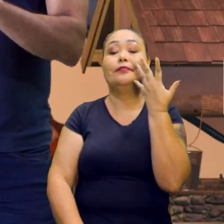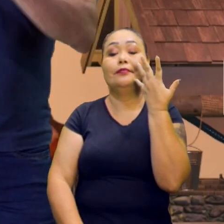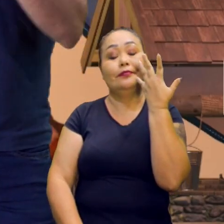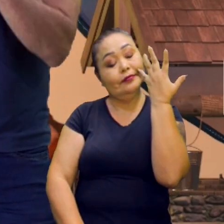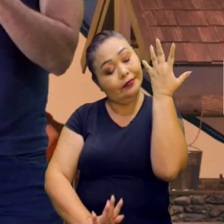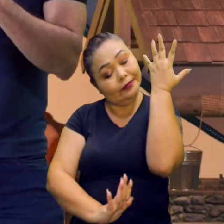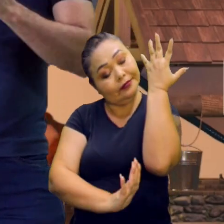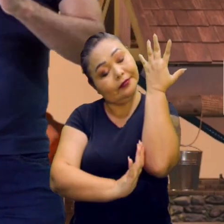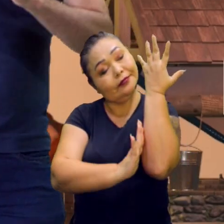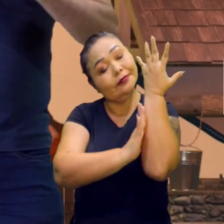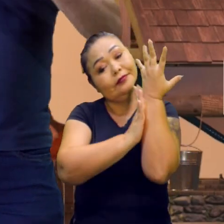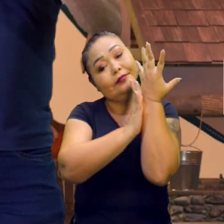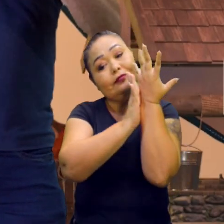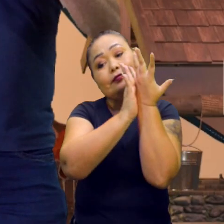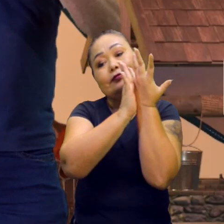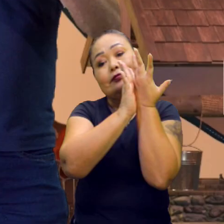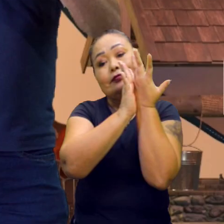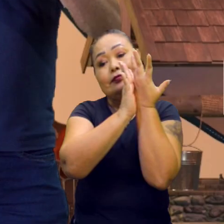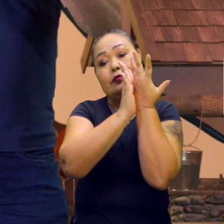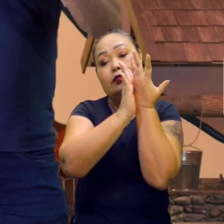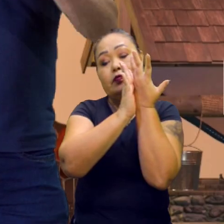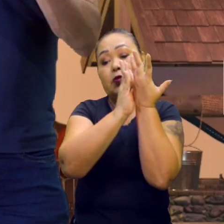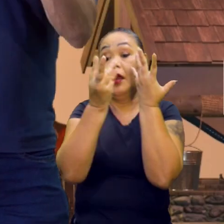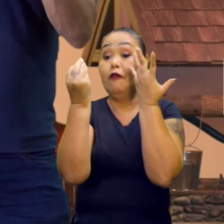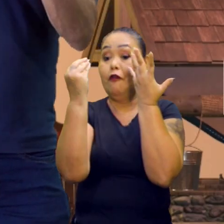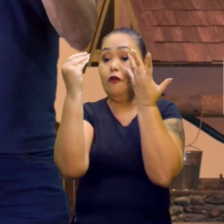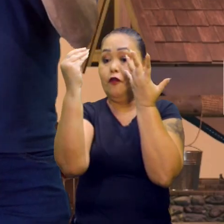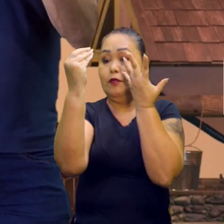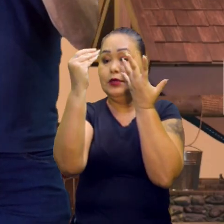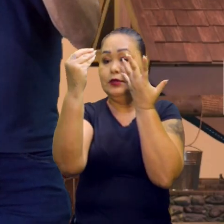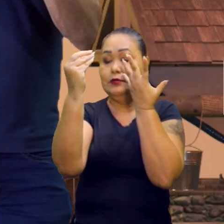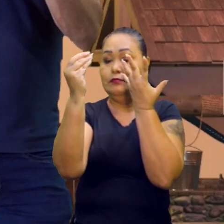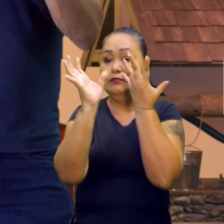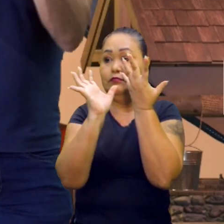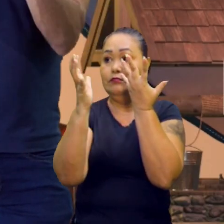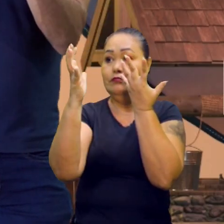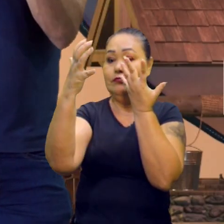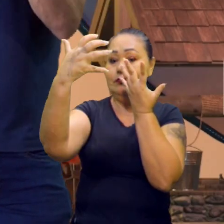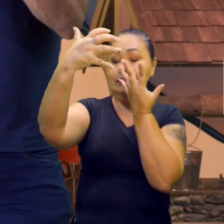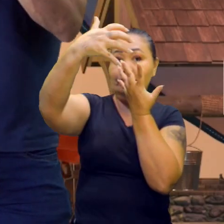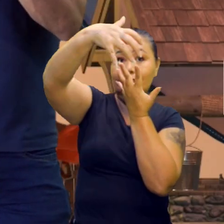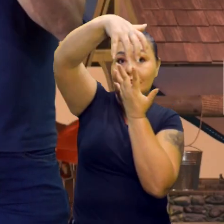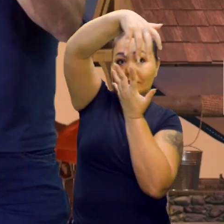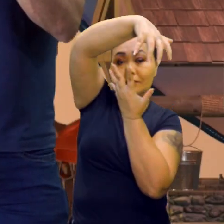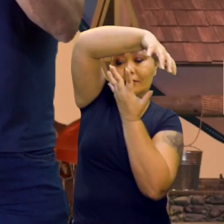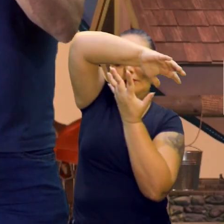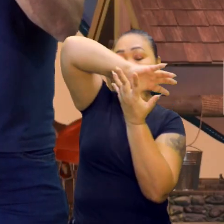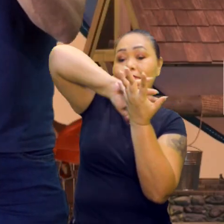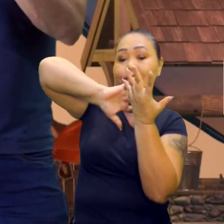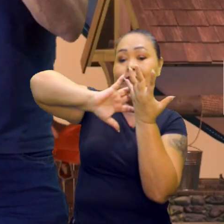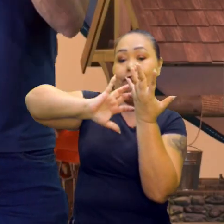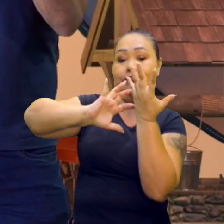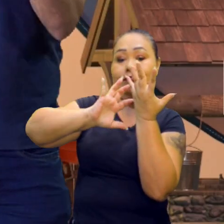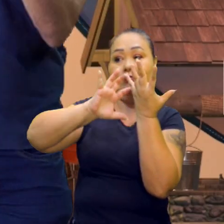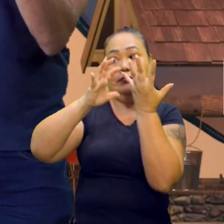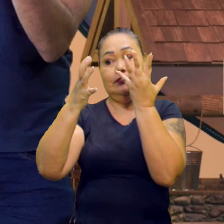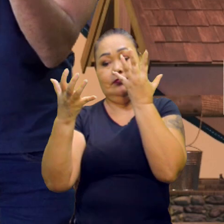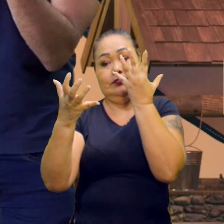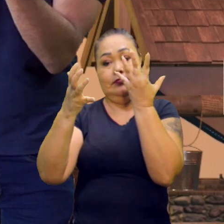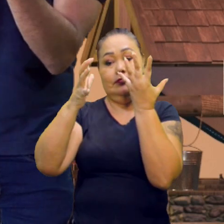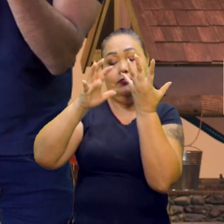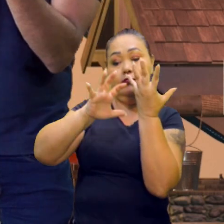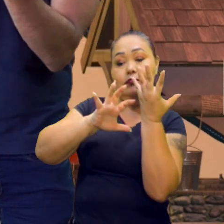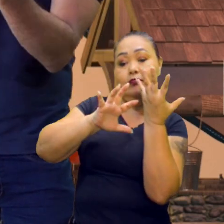condução, a poda de formação da copa, aí tem uma proporção de galhos vegetativos e